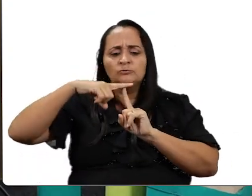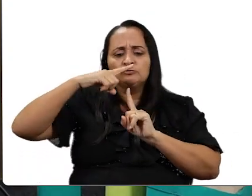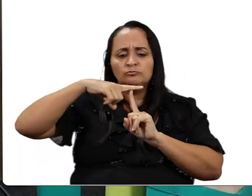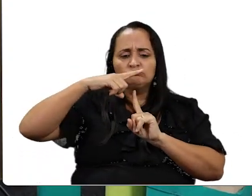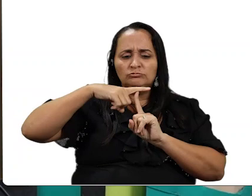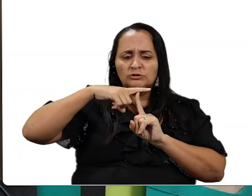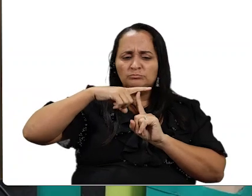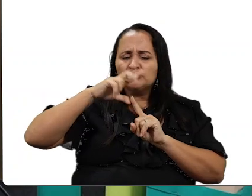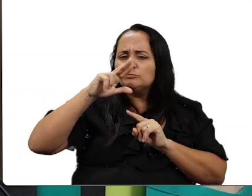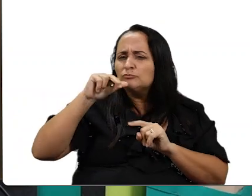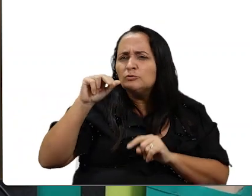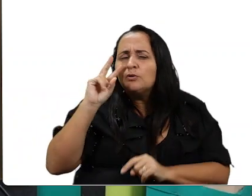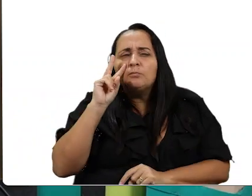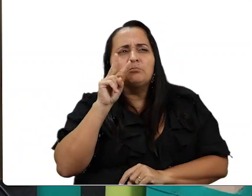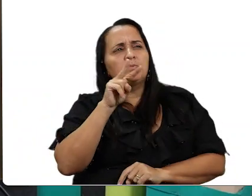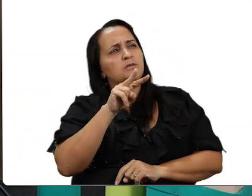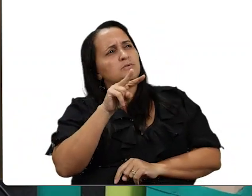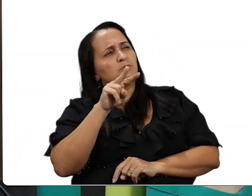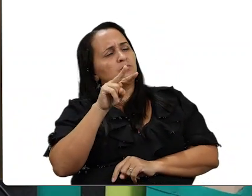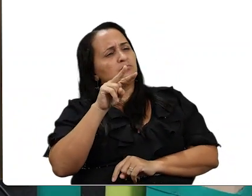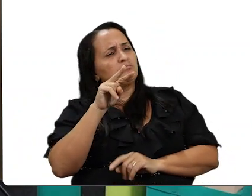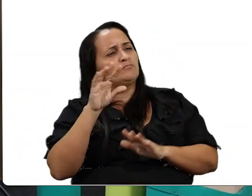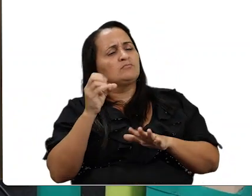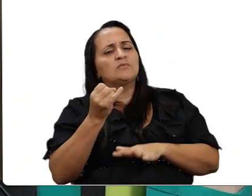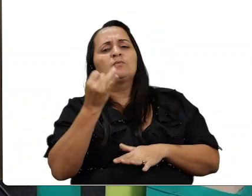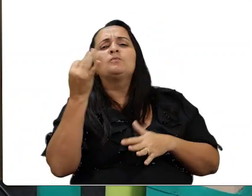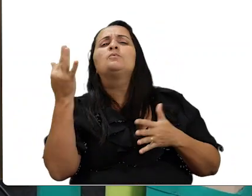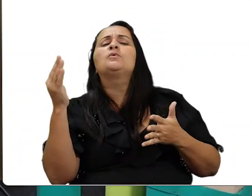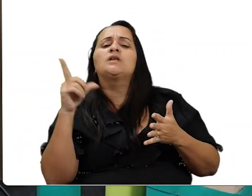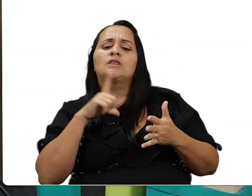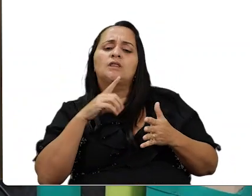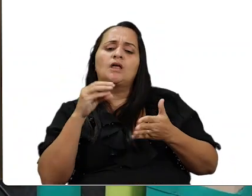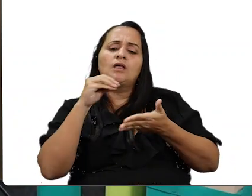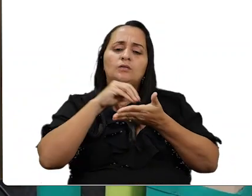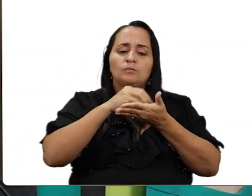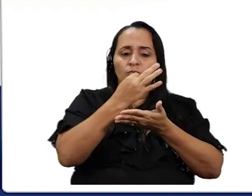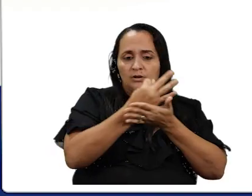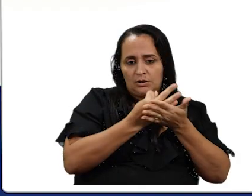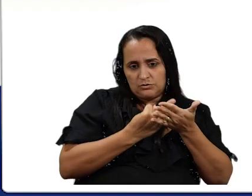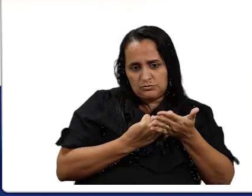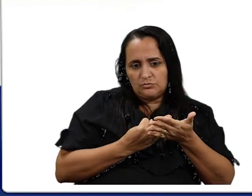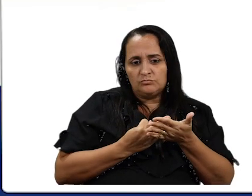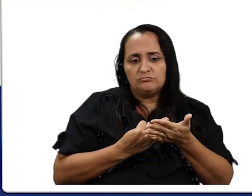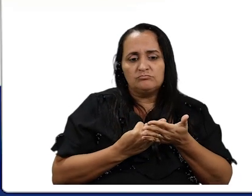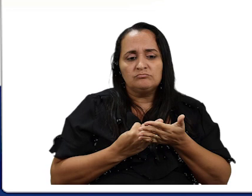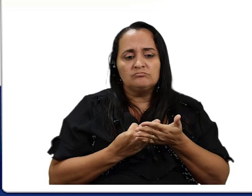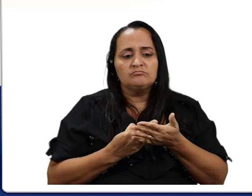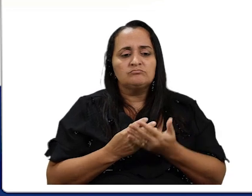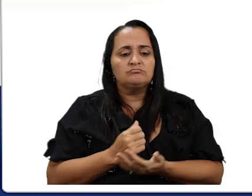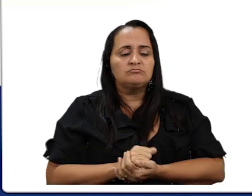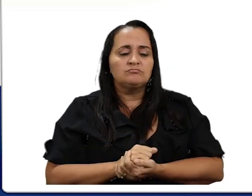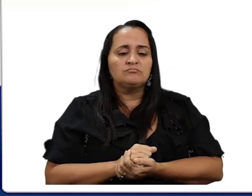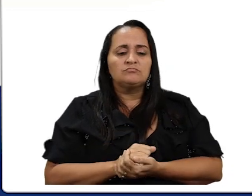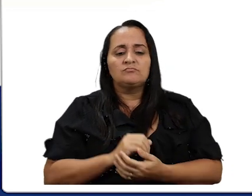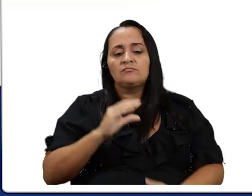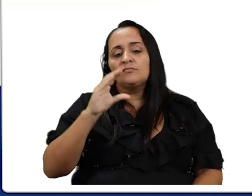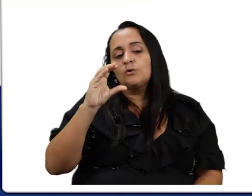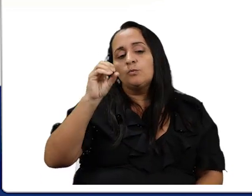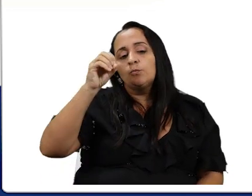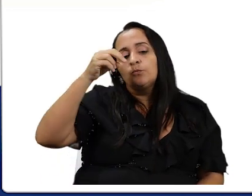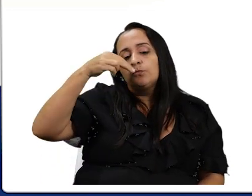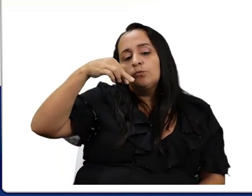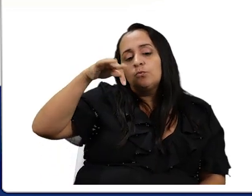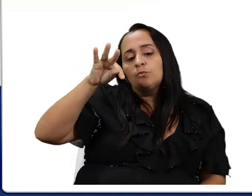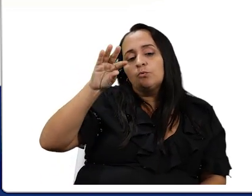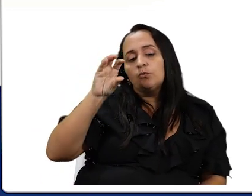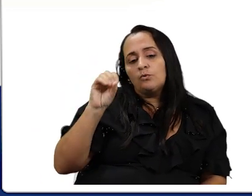nunca parou para reparar quais são os elementos desse texto, desse tipo de texto. E o conto